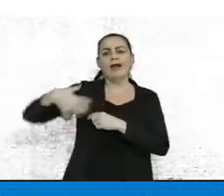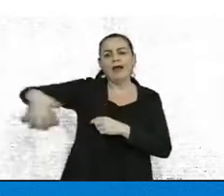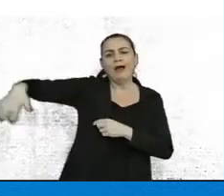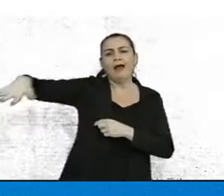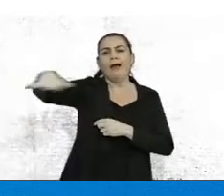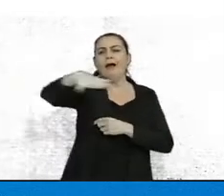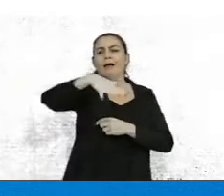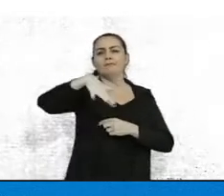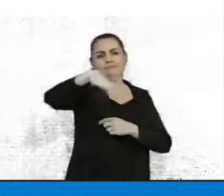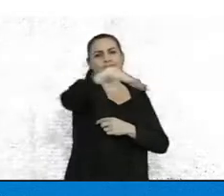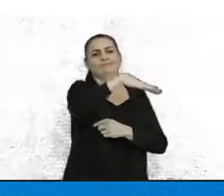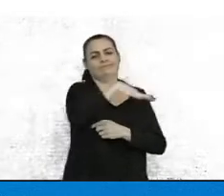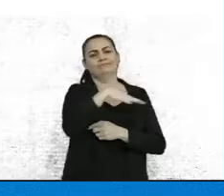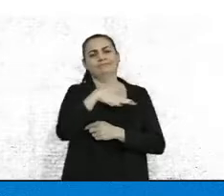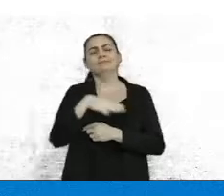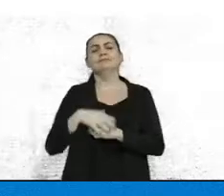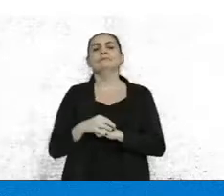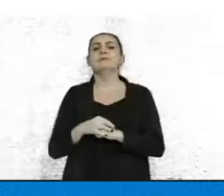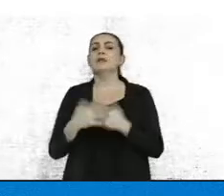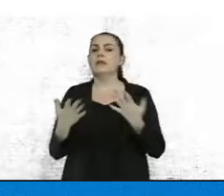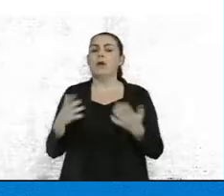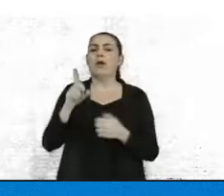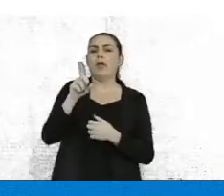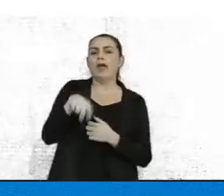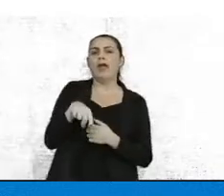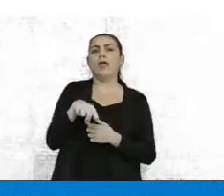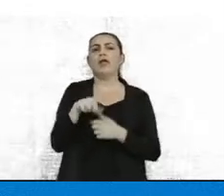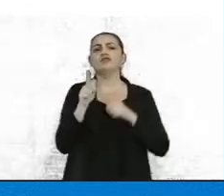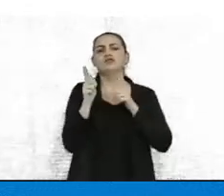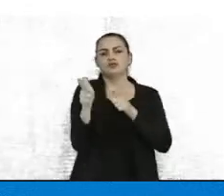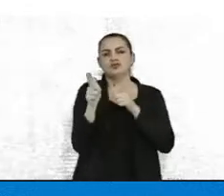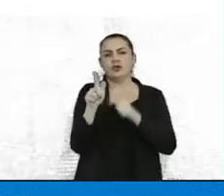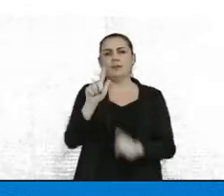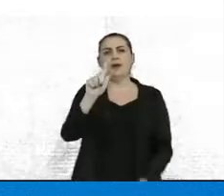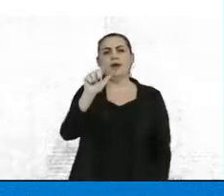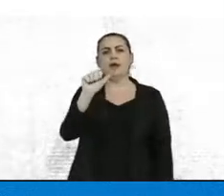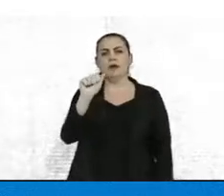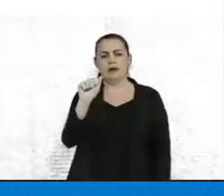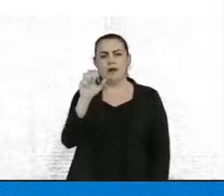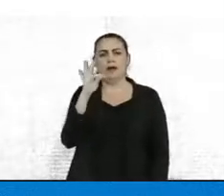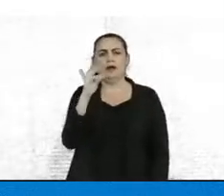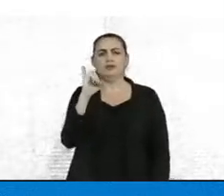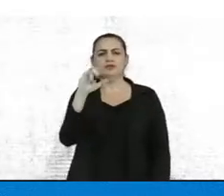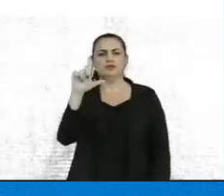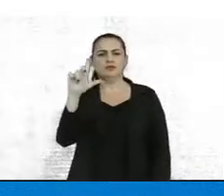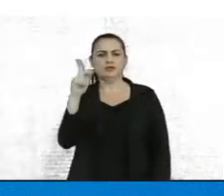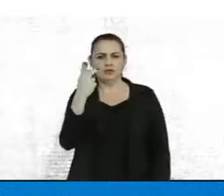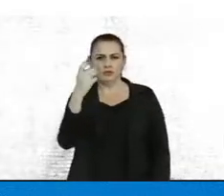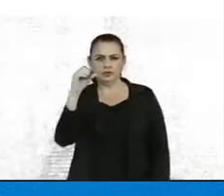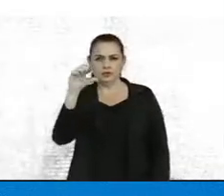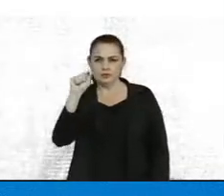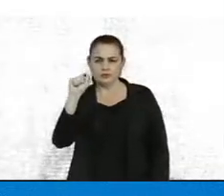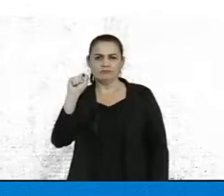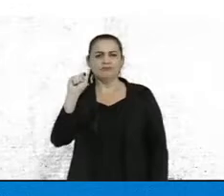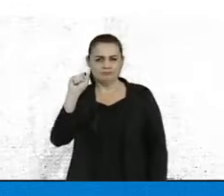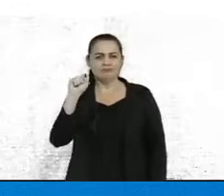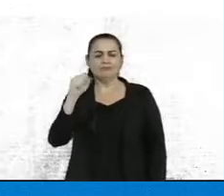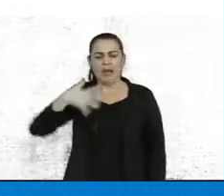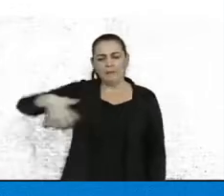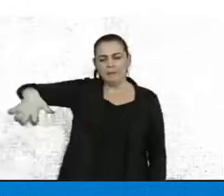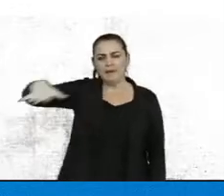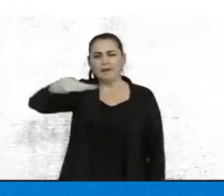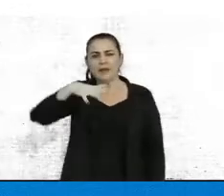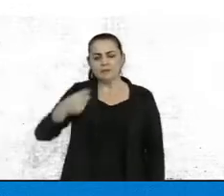de gatilhos ambientais. São coisas que vão acontecendo na nossa vida e que vão minando a resistência,